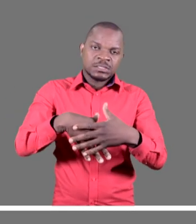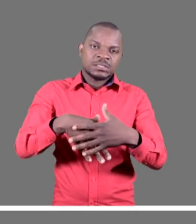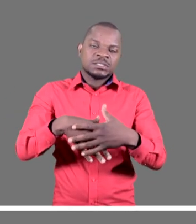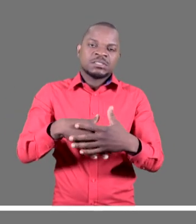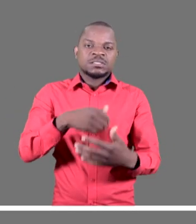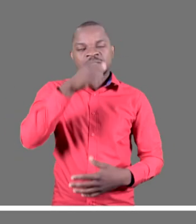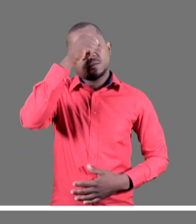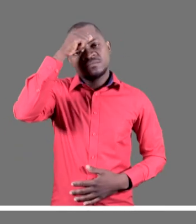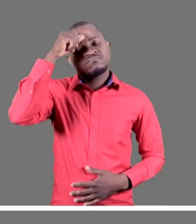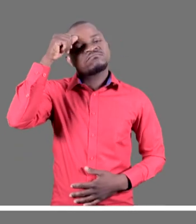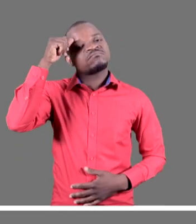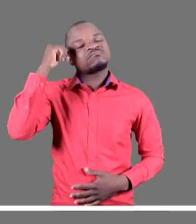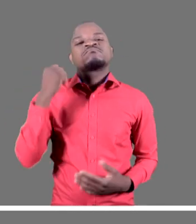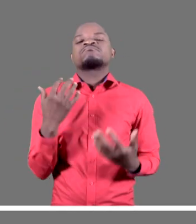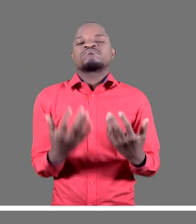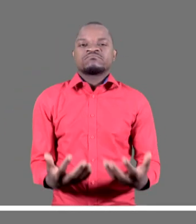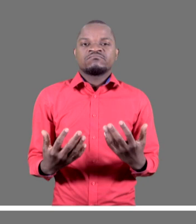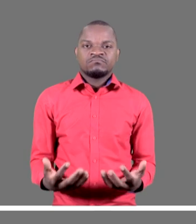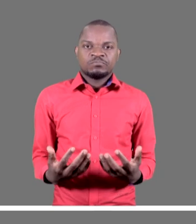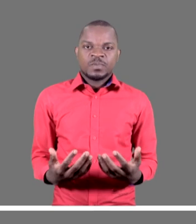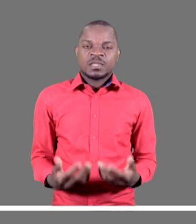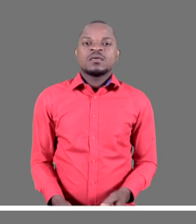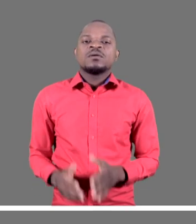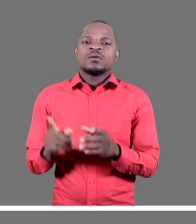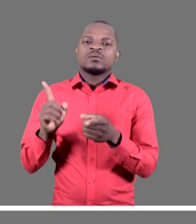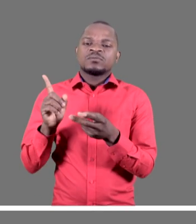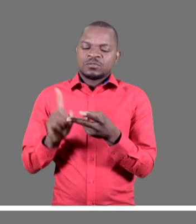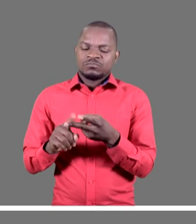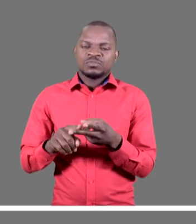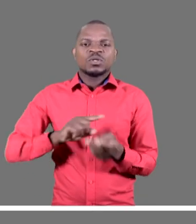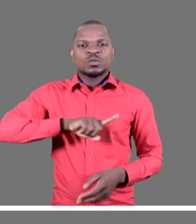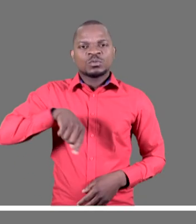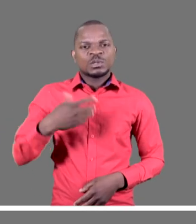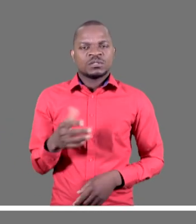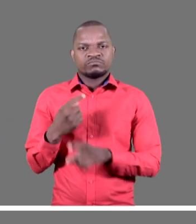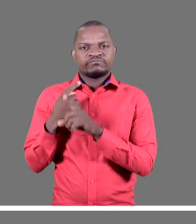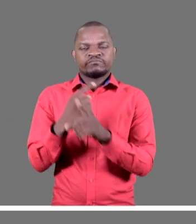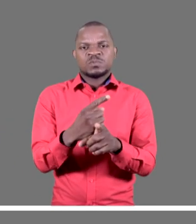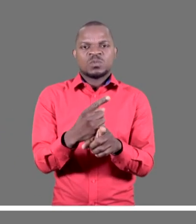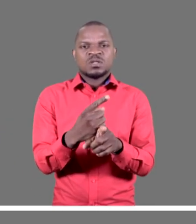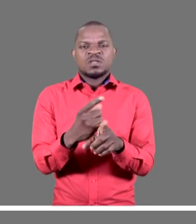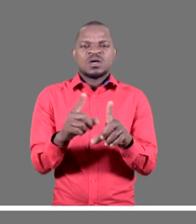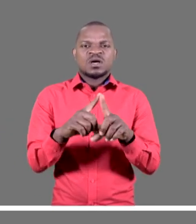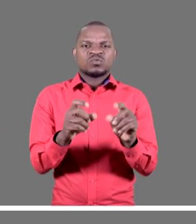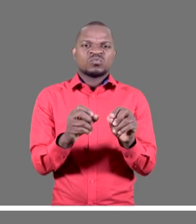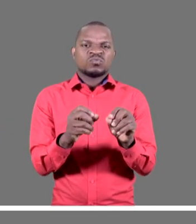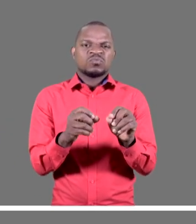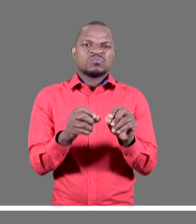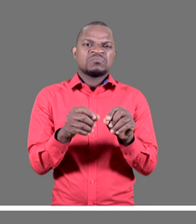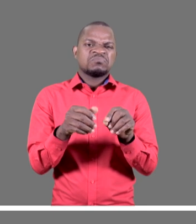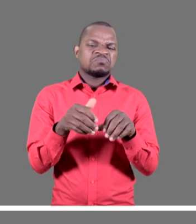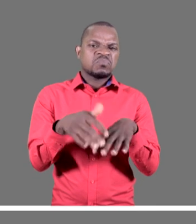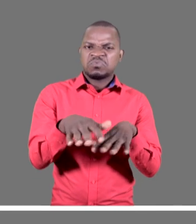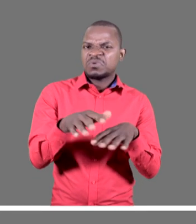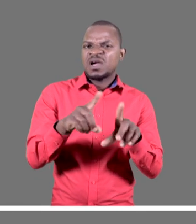momento não conseguimos fazer. Por outro lado, participamos no movimento de educação para todos, no âmbito de